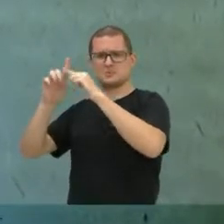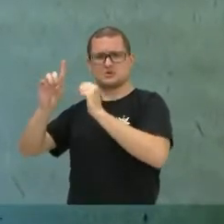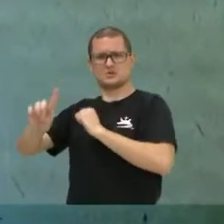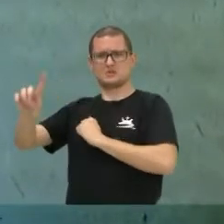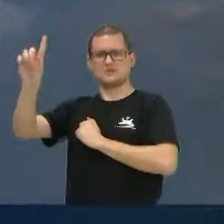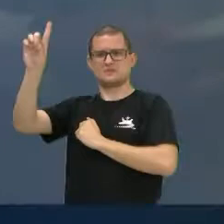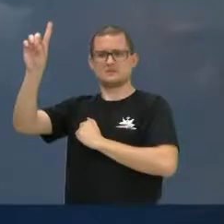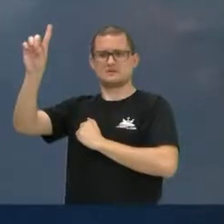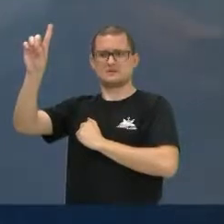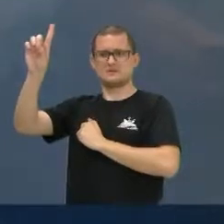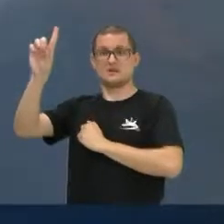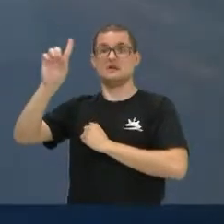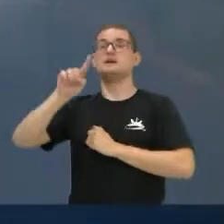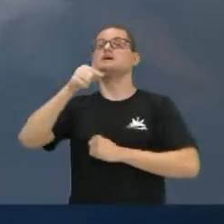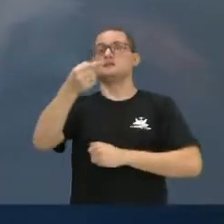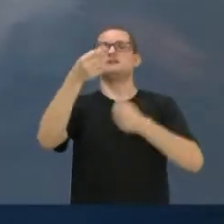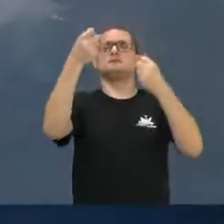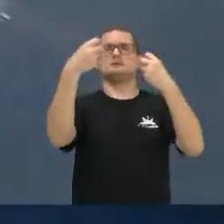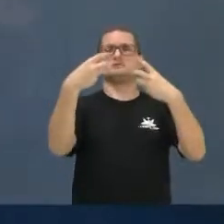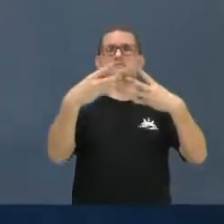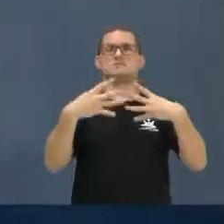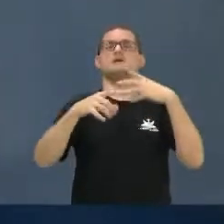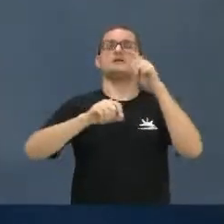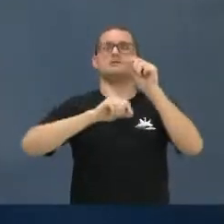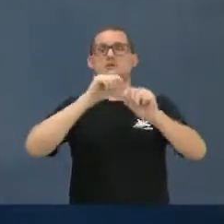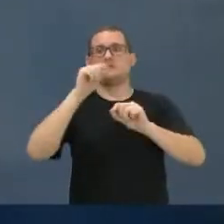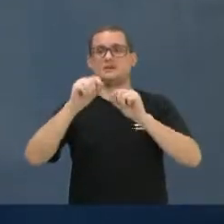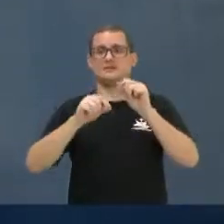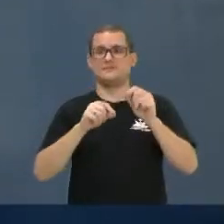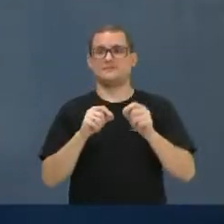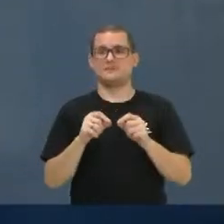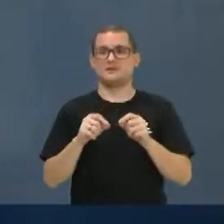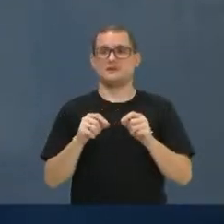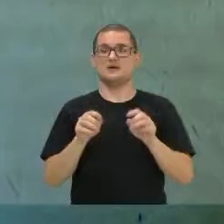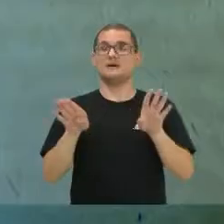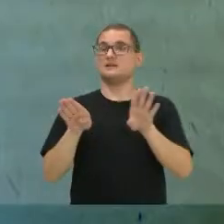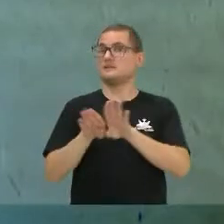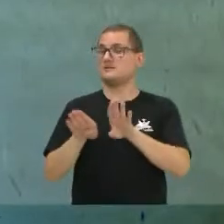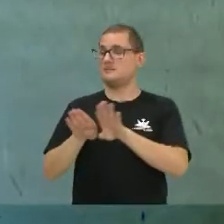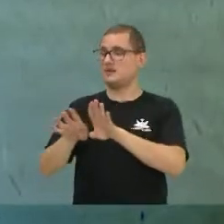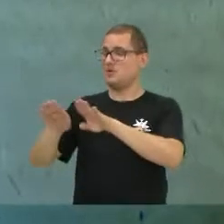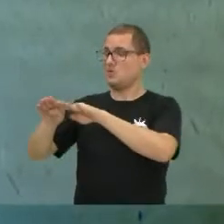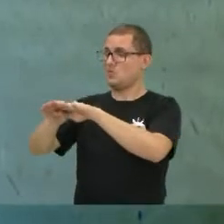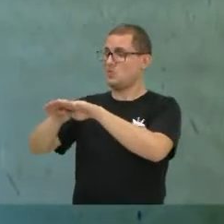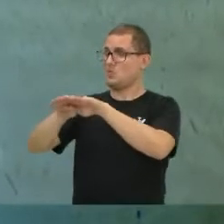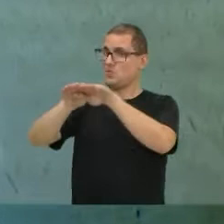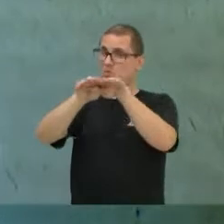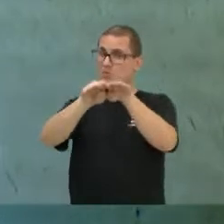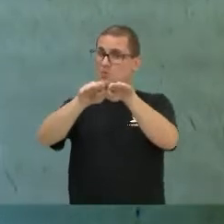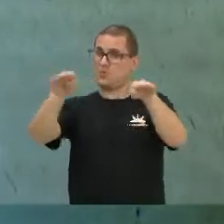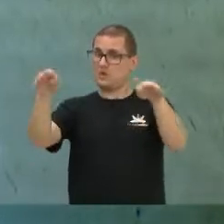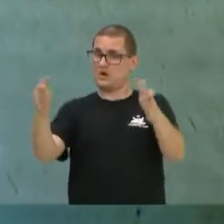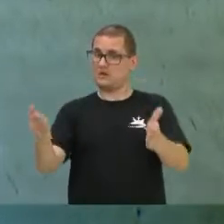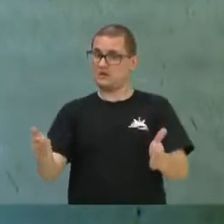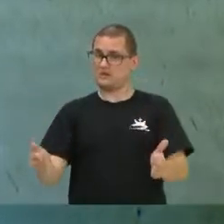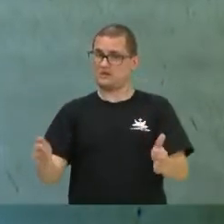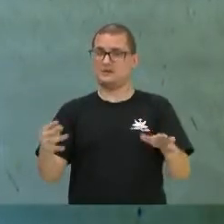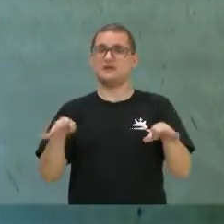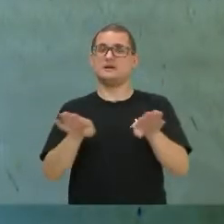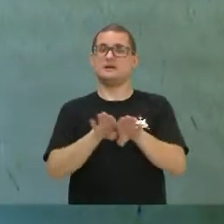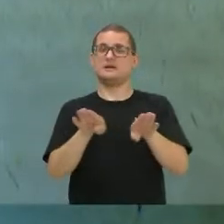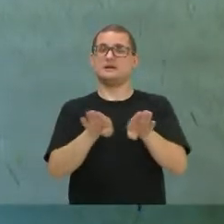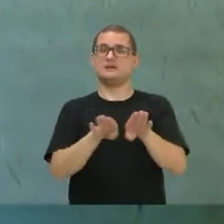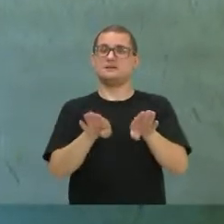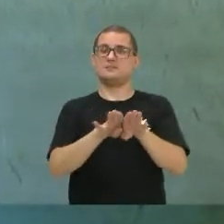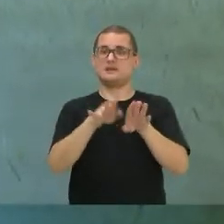mas depois específica o altar bom e o que nele os que